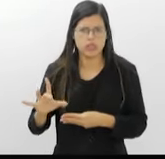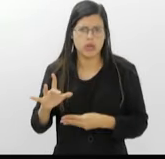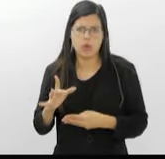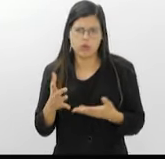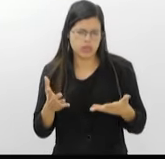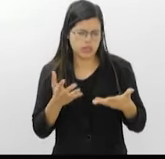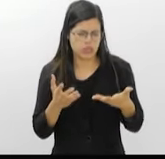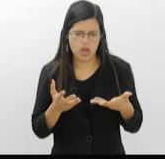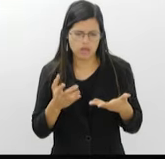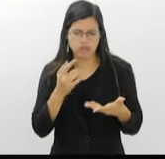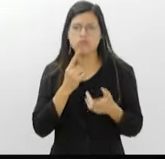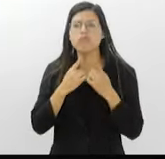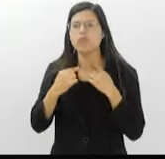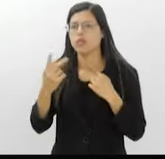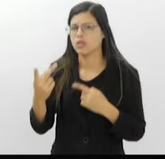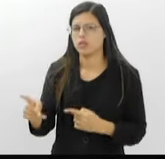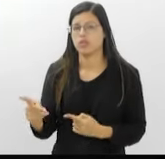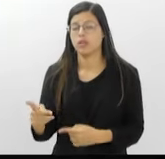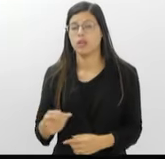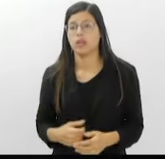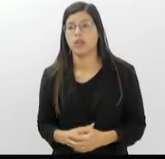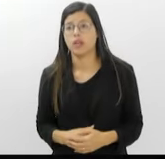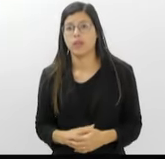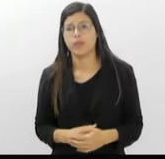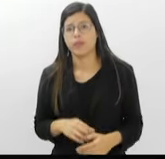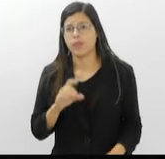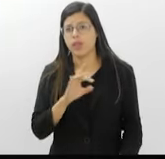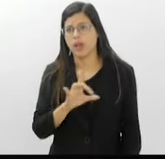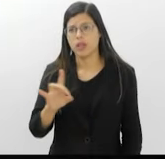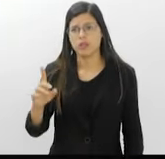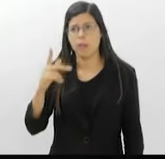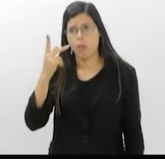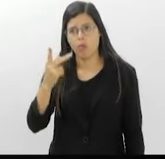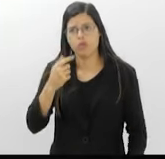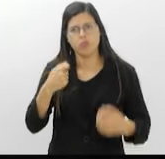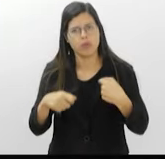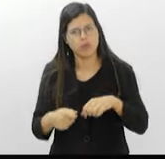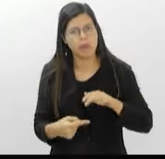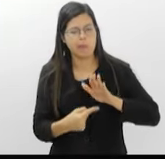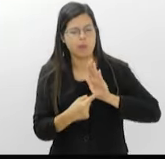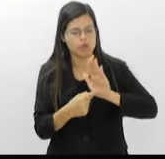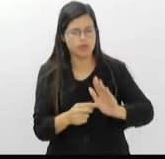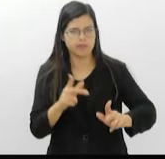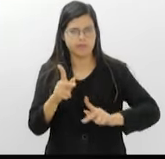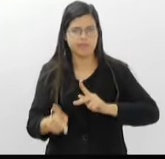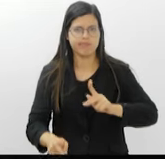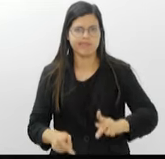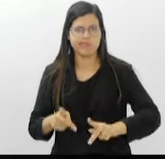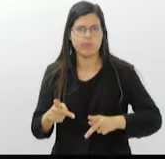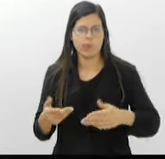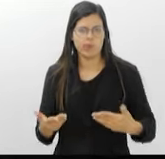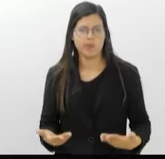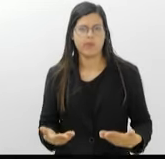Mas cabe a um político dar satisfação pública do que está fazendo. E hoje,